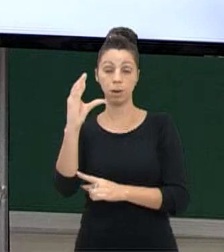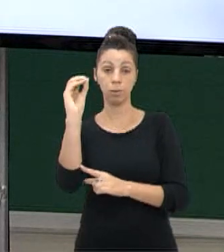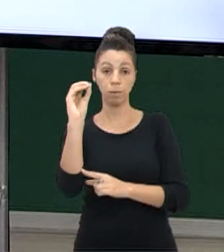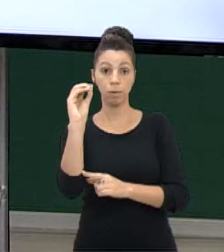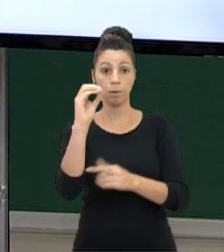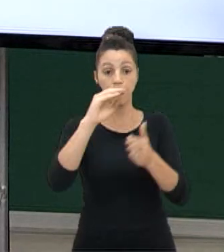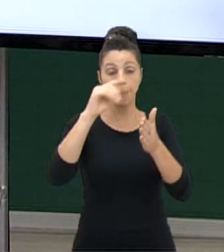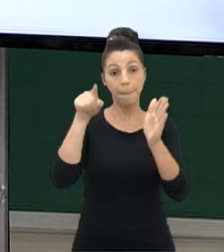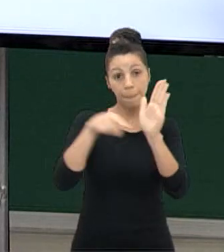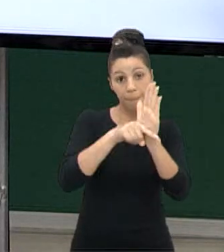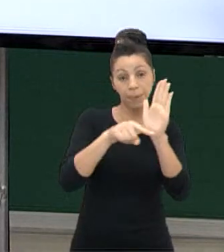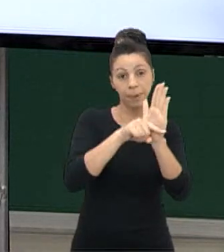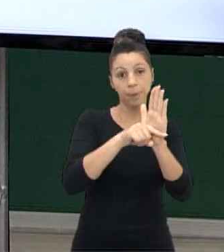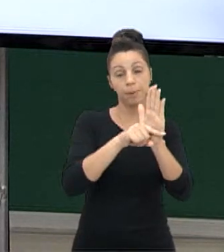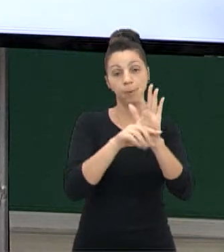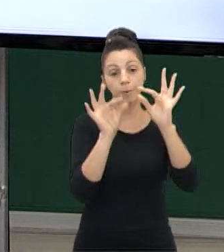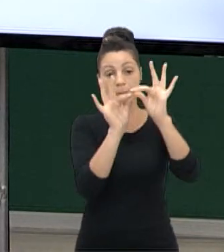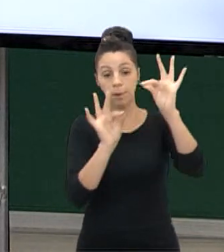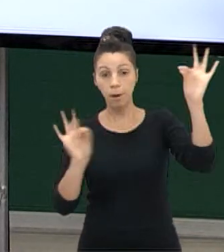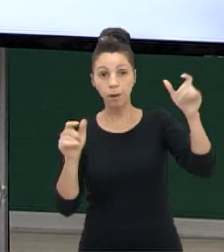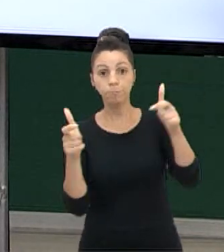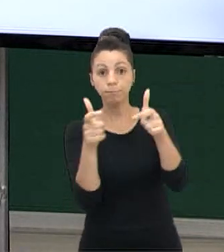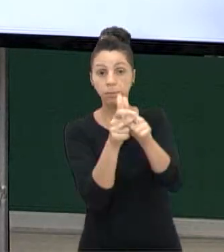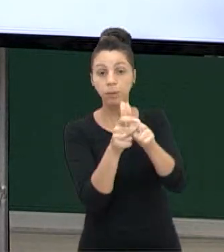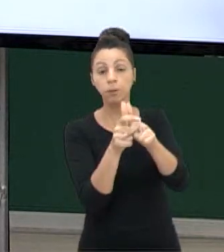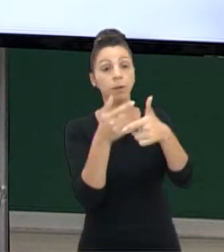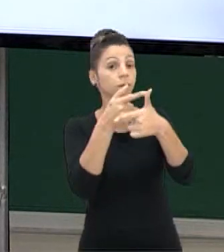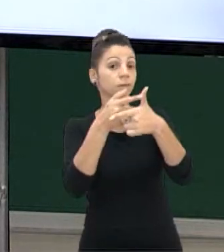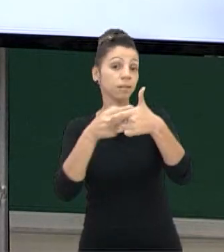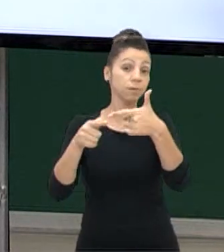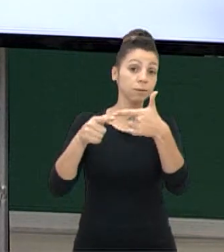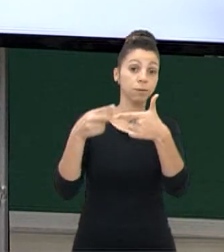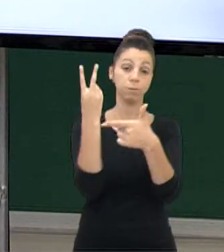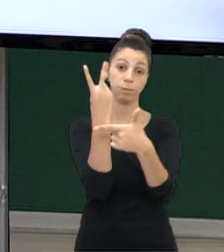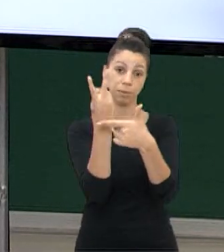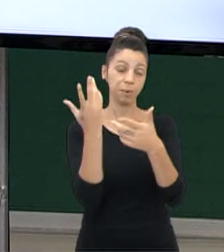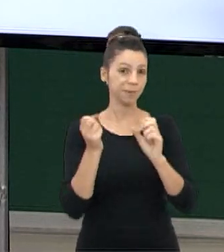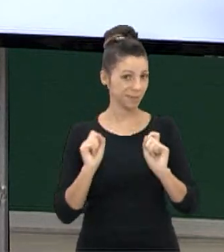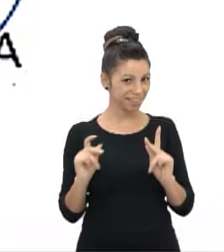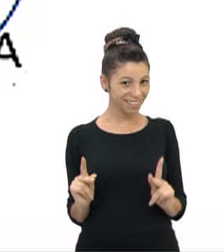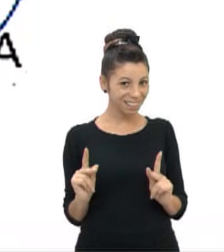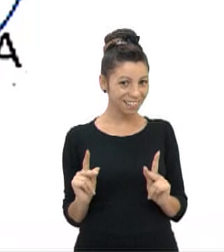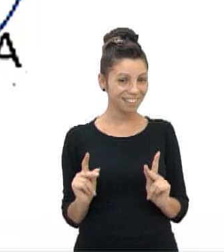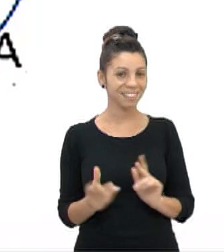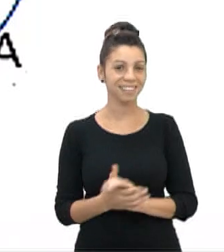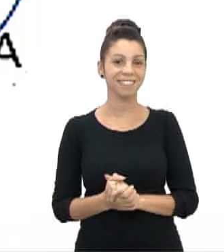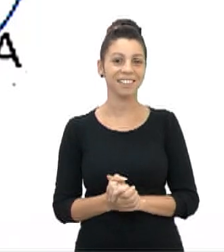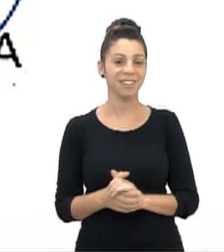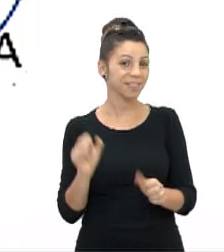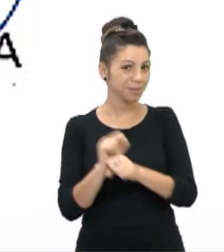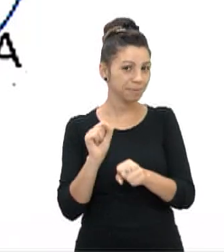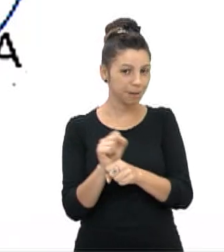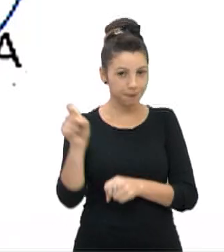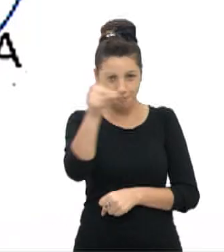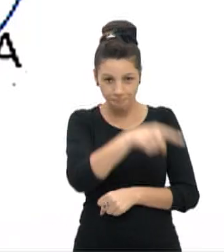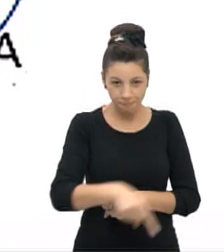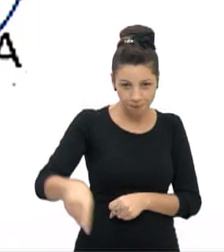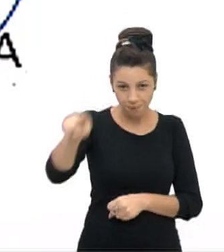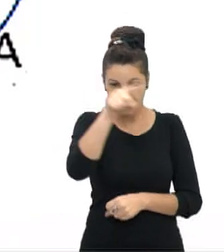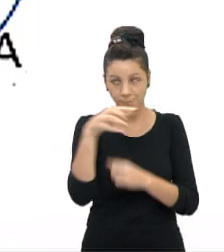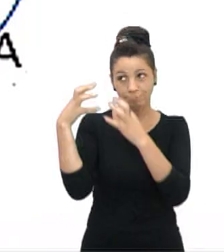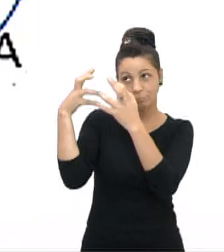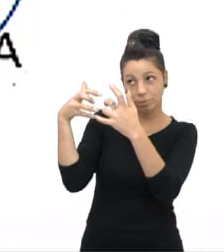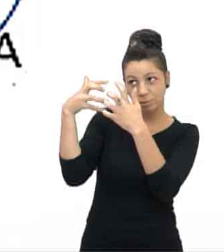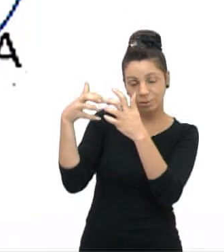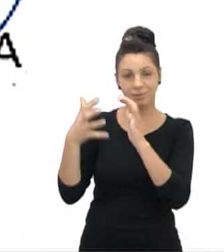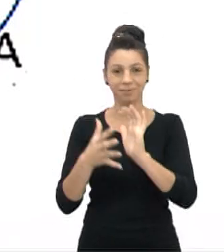Ok? Fácil, fácil. E dividir por 2. Beleza? Então, vai lá. Estou esperando você fazer.